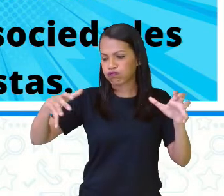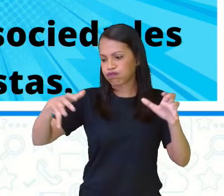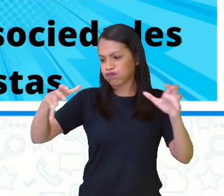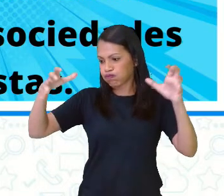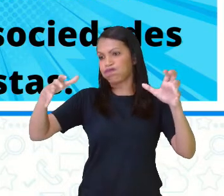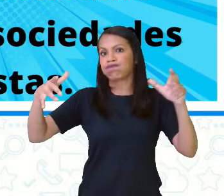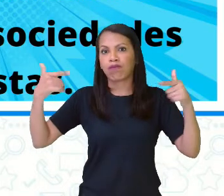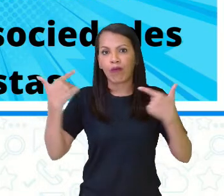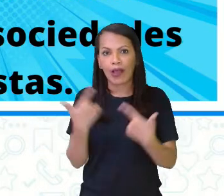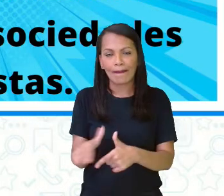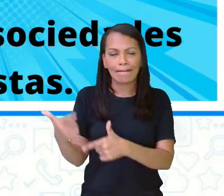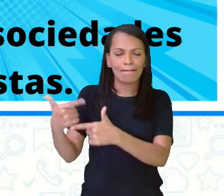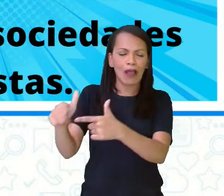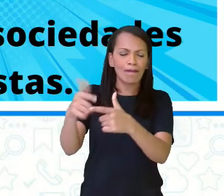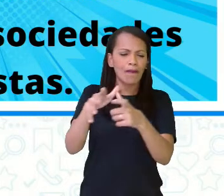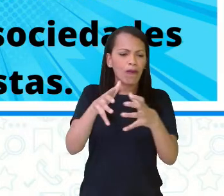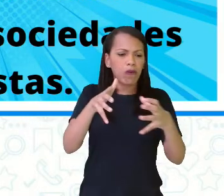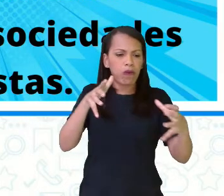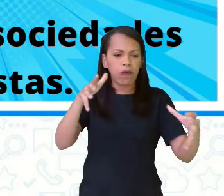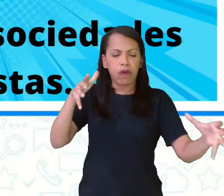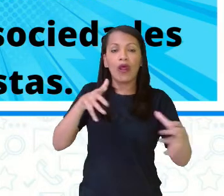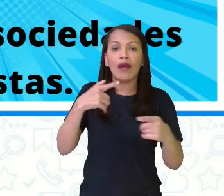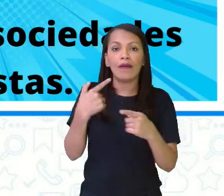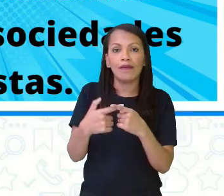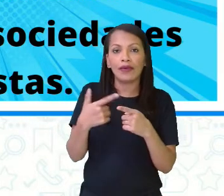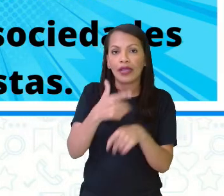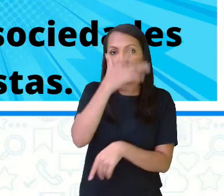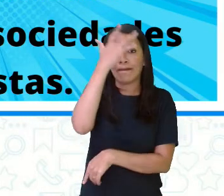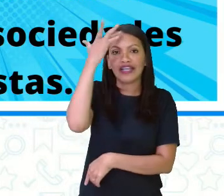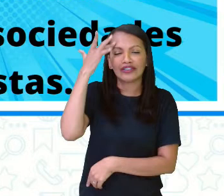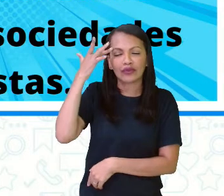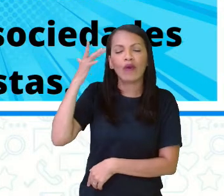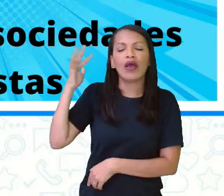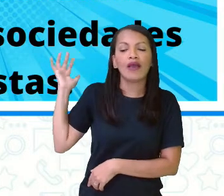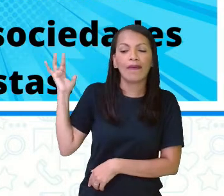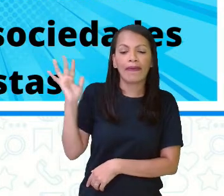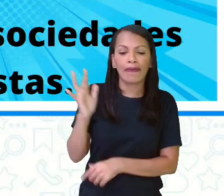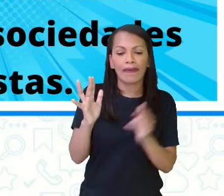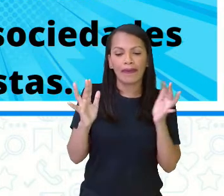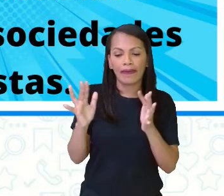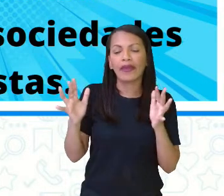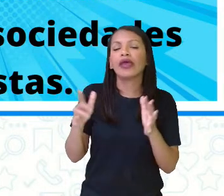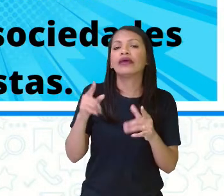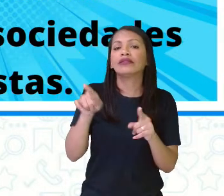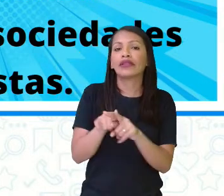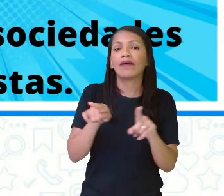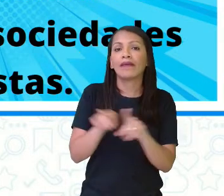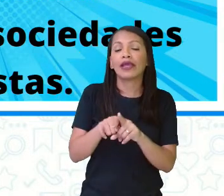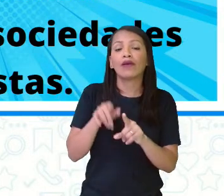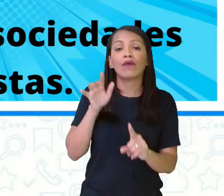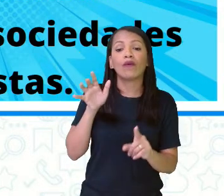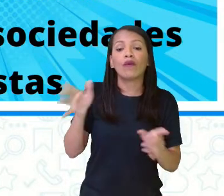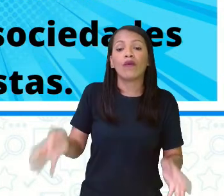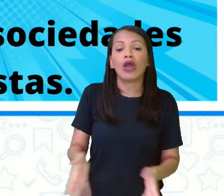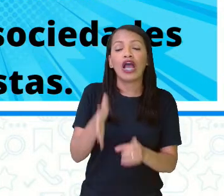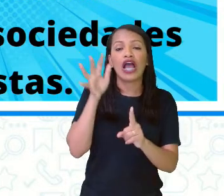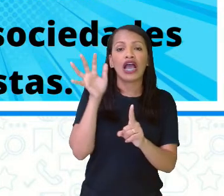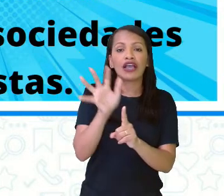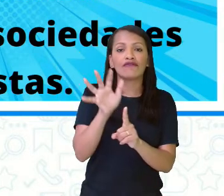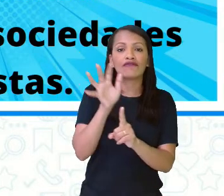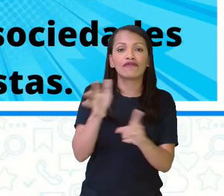gradativamente, devido ao elevado número de pessoas no mundo e o grande estímulo ao consumo. Já é outro tema para